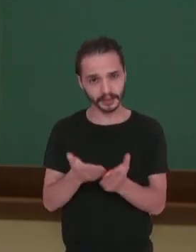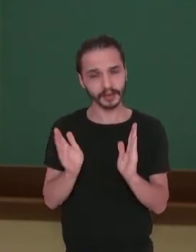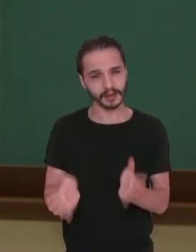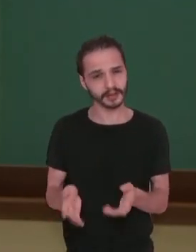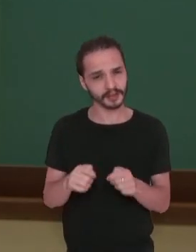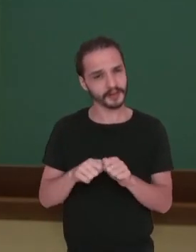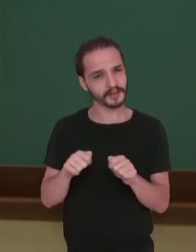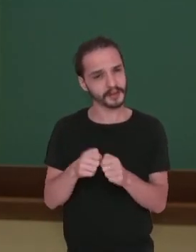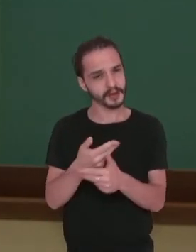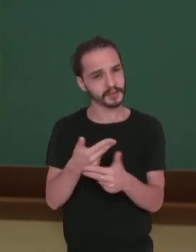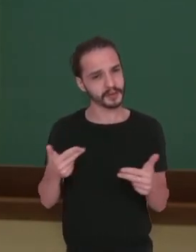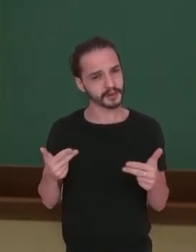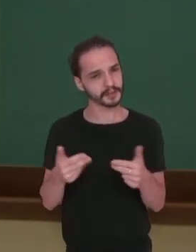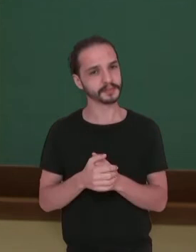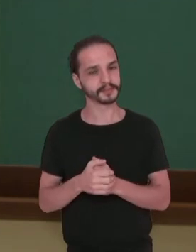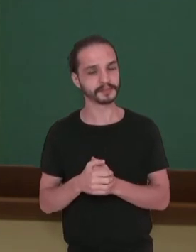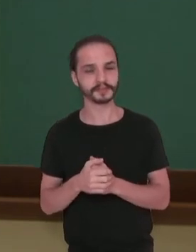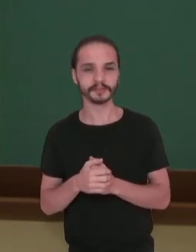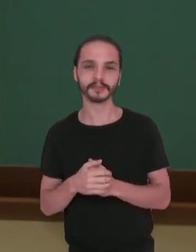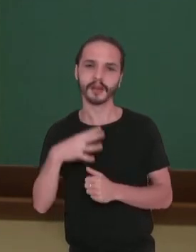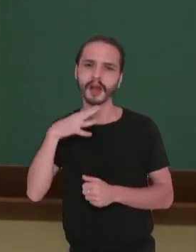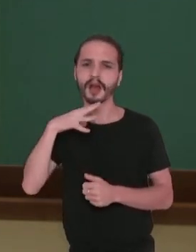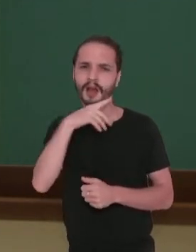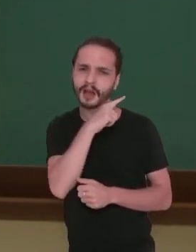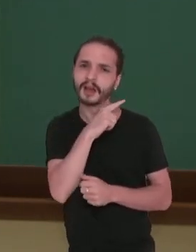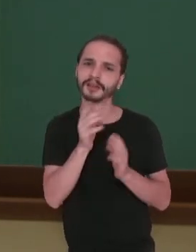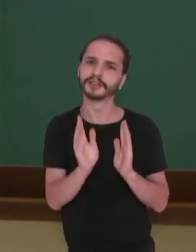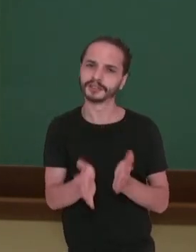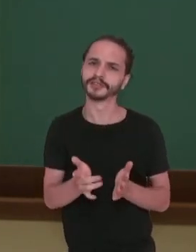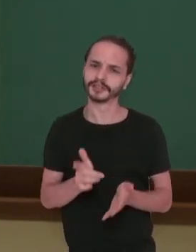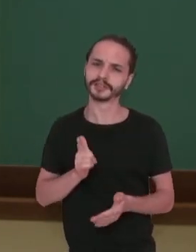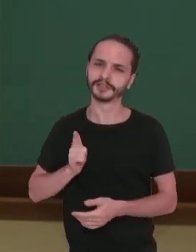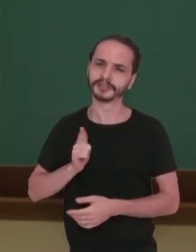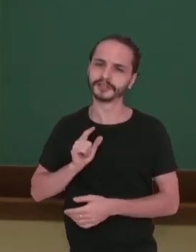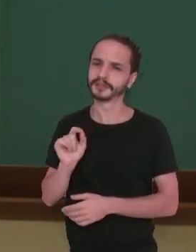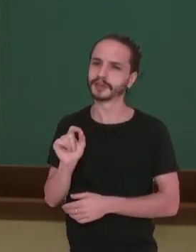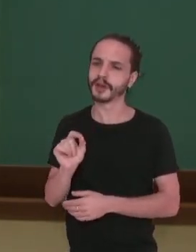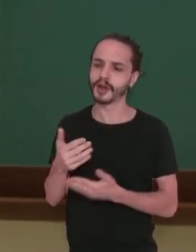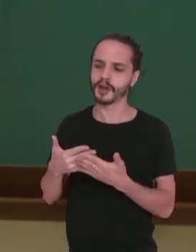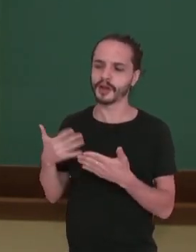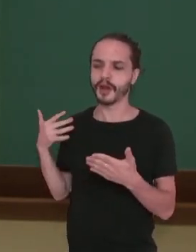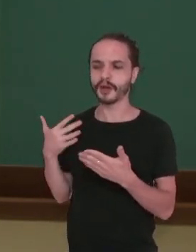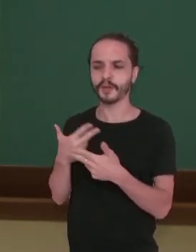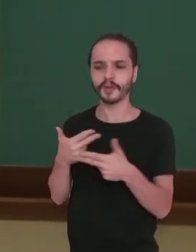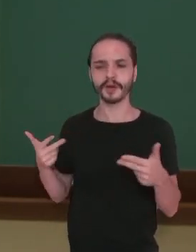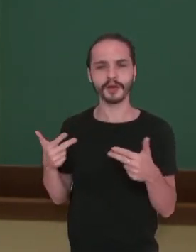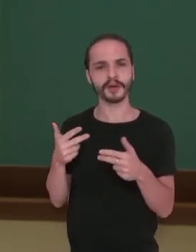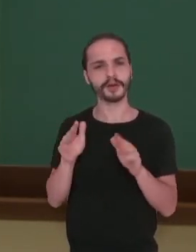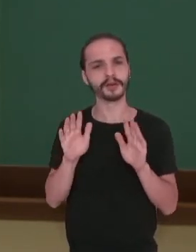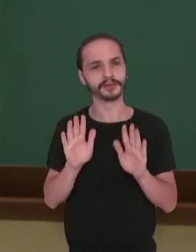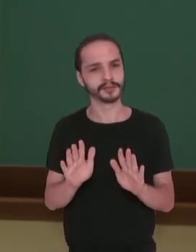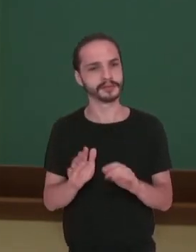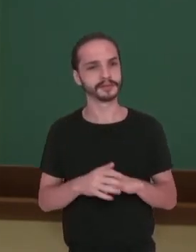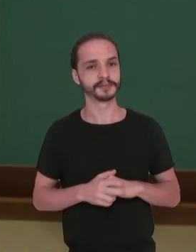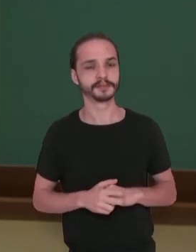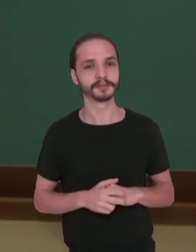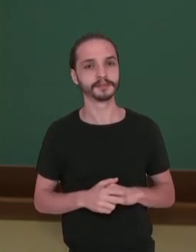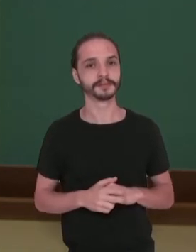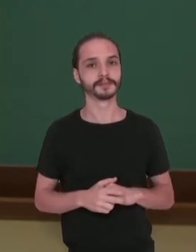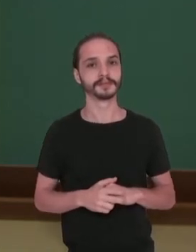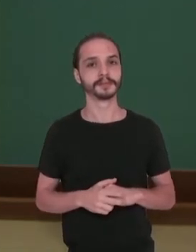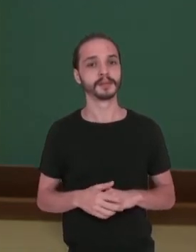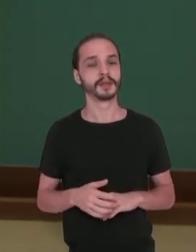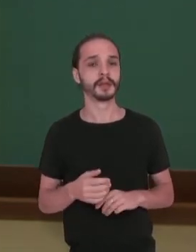feito? Claro que provavelmente já foi, sim, feita alguma coisa, né, em anos anteriores. E